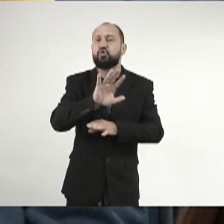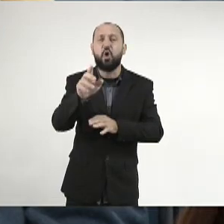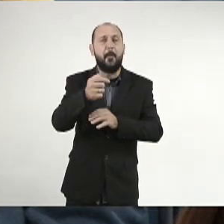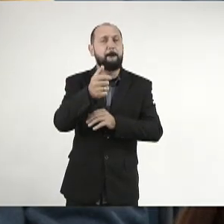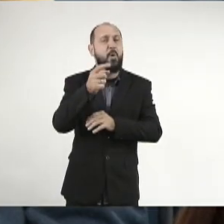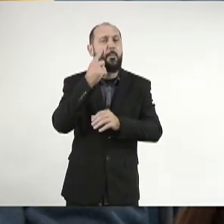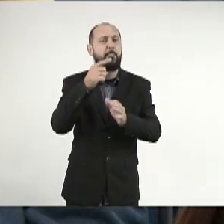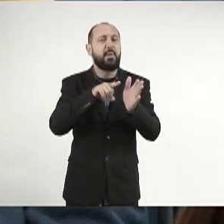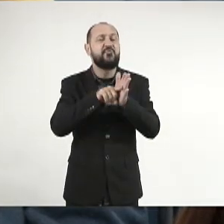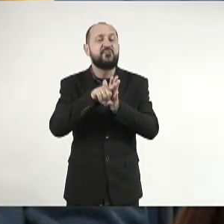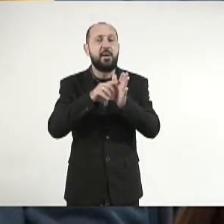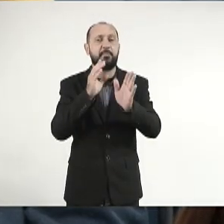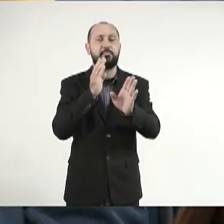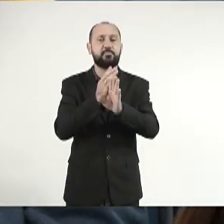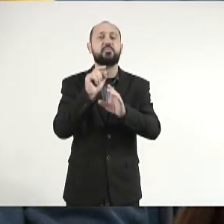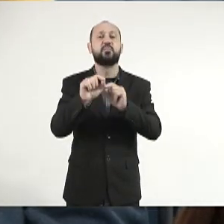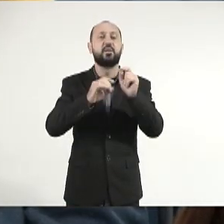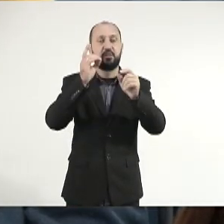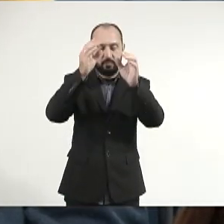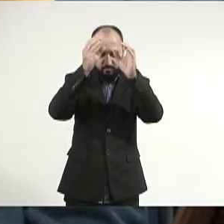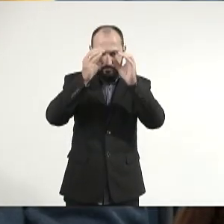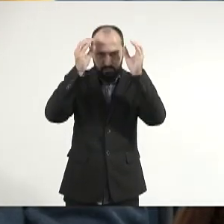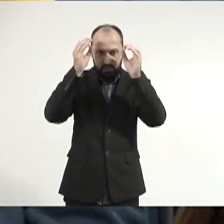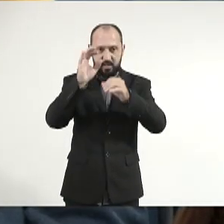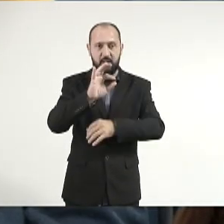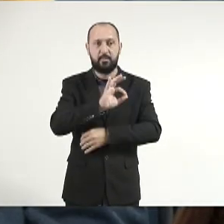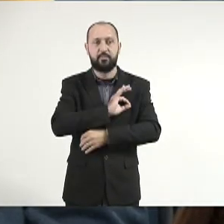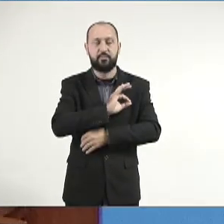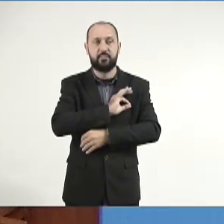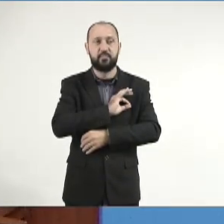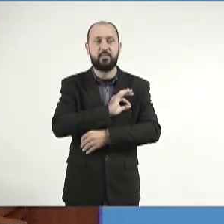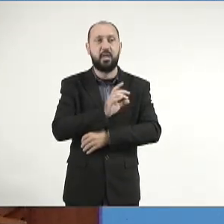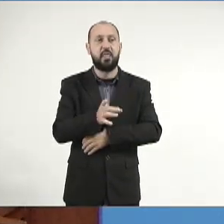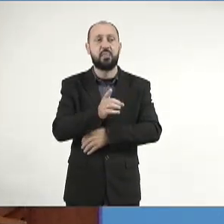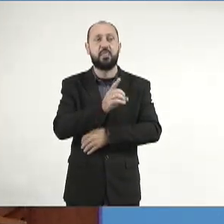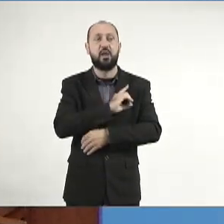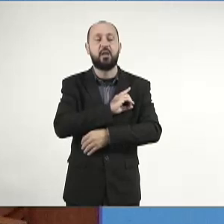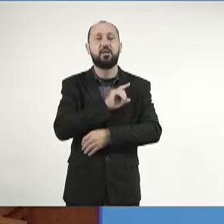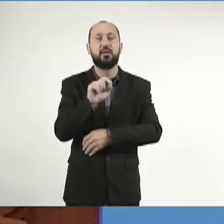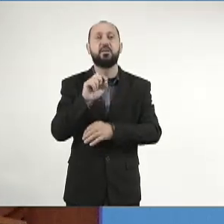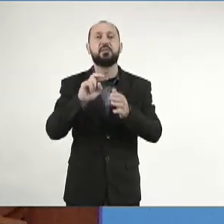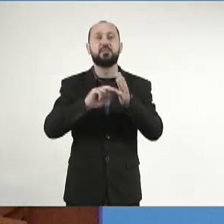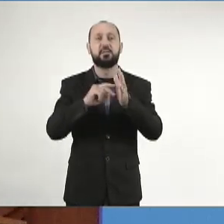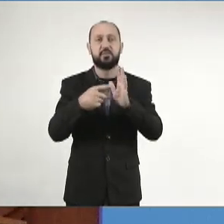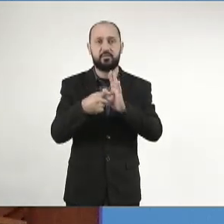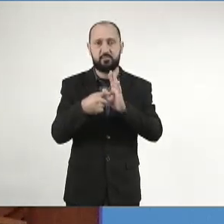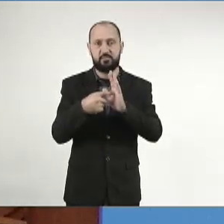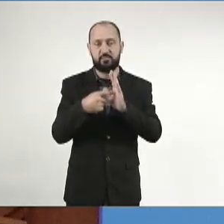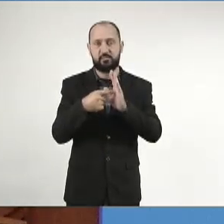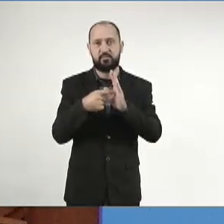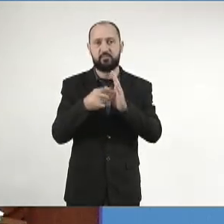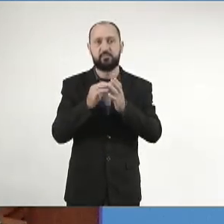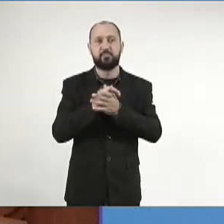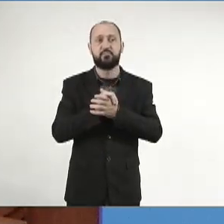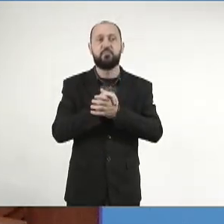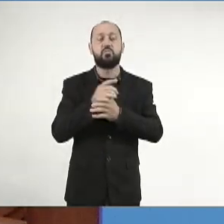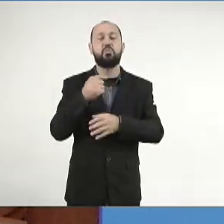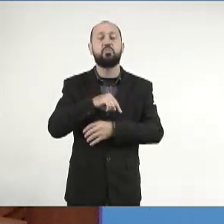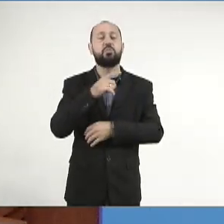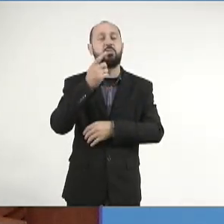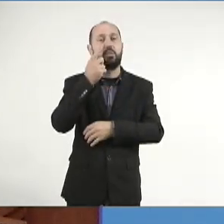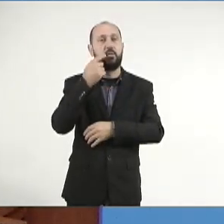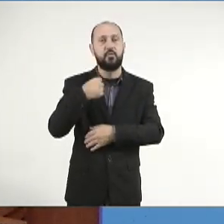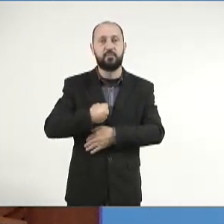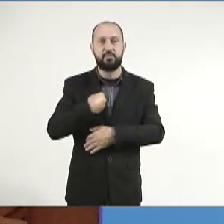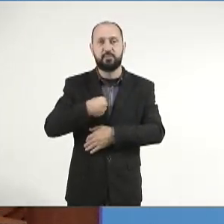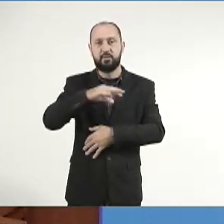significa, deputado Caravina, que é da polícia, que é delegado? Significa que nós estamos vivenciando